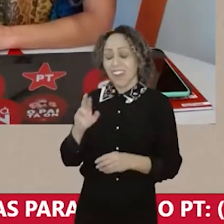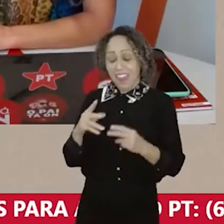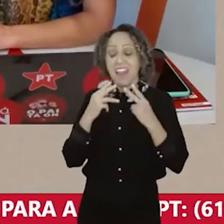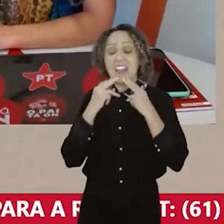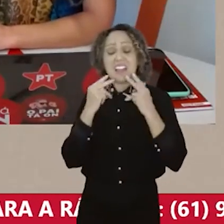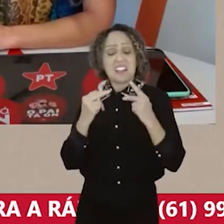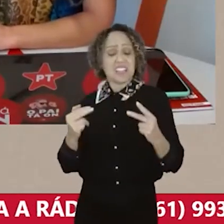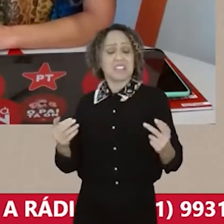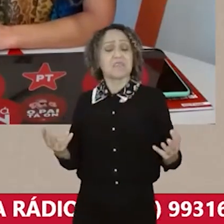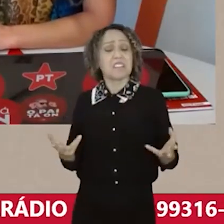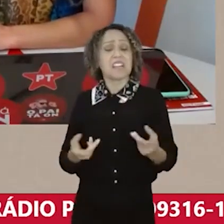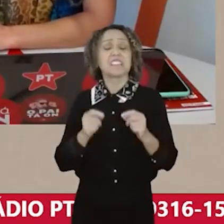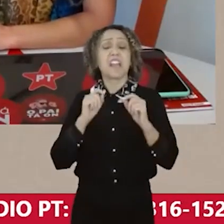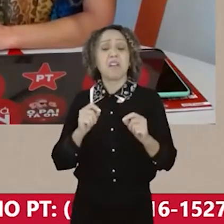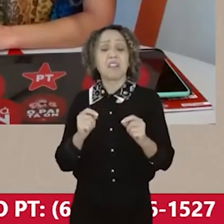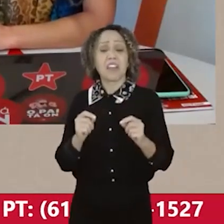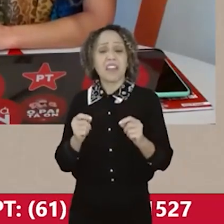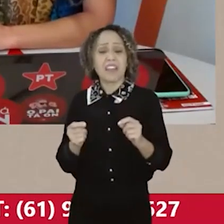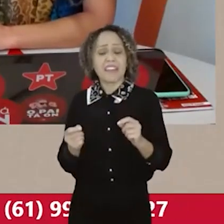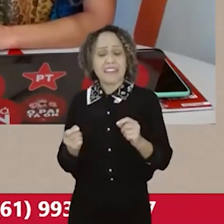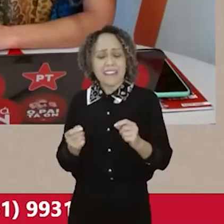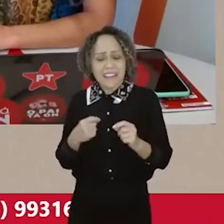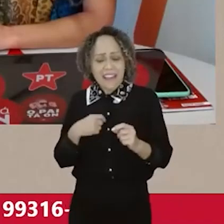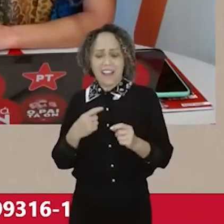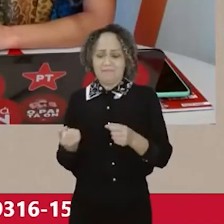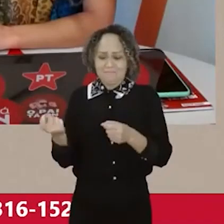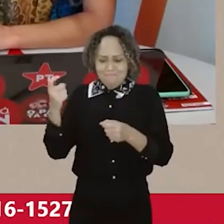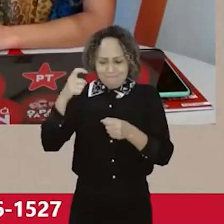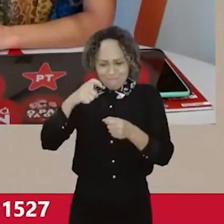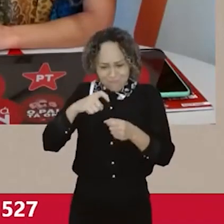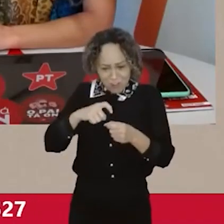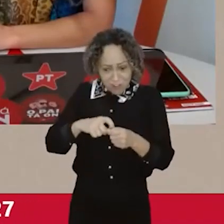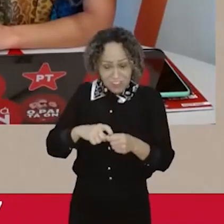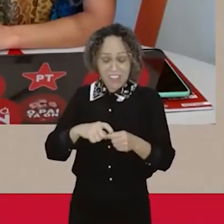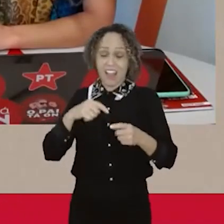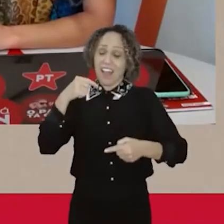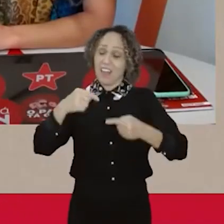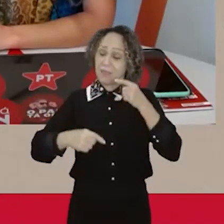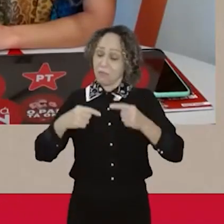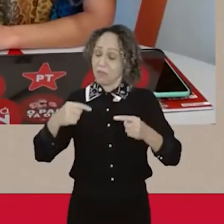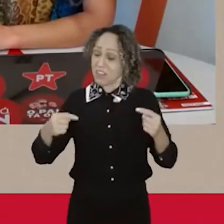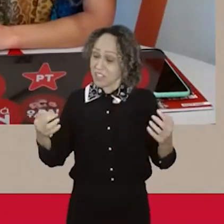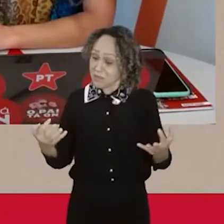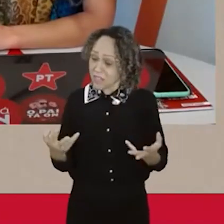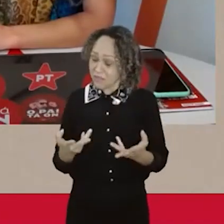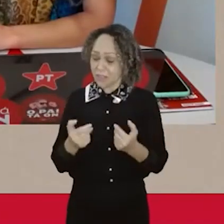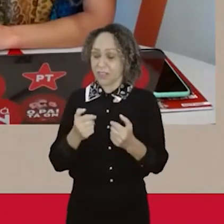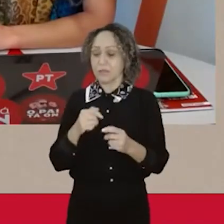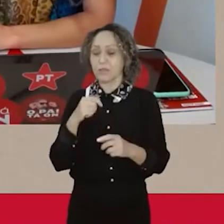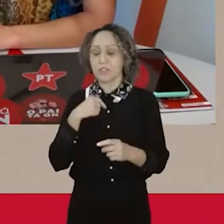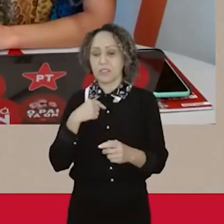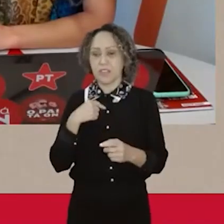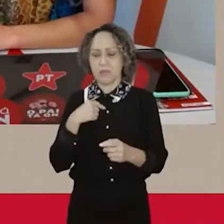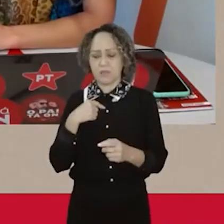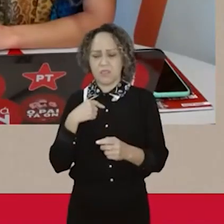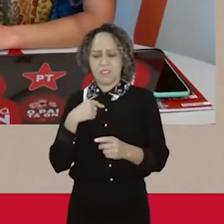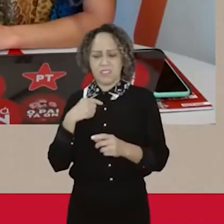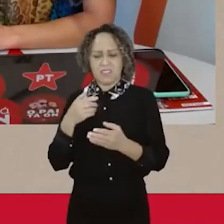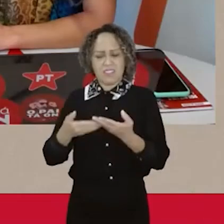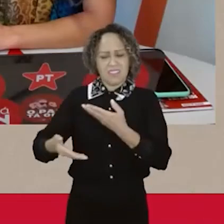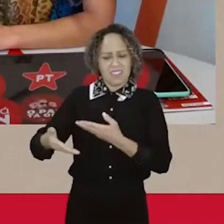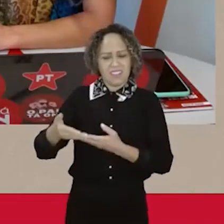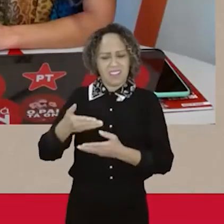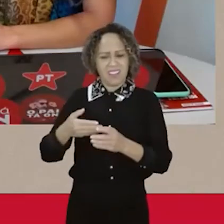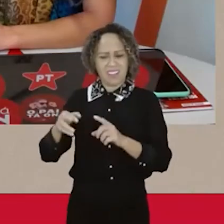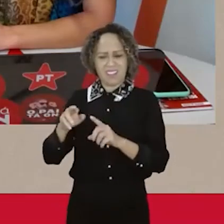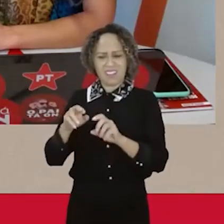será trivial, porque o processo de desmonte é muito profundo. Né? O desmonte, por exemplo, da rede de assistência social, ele é